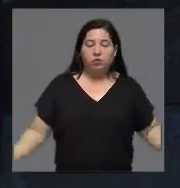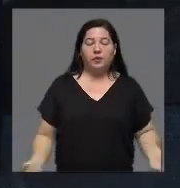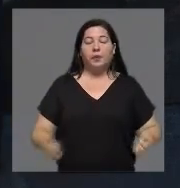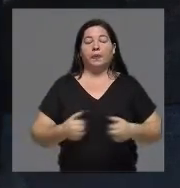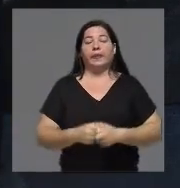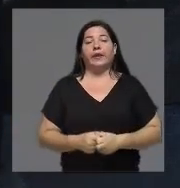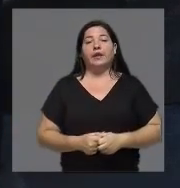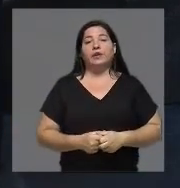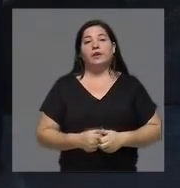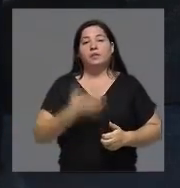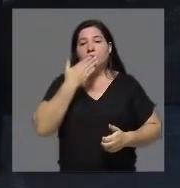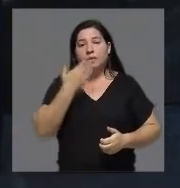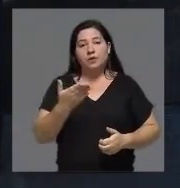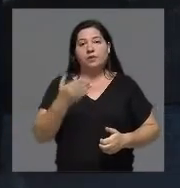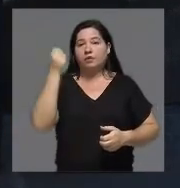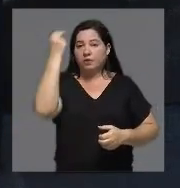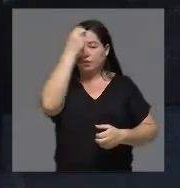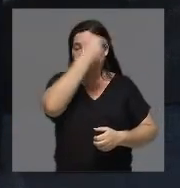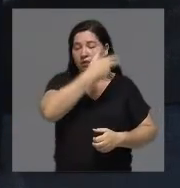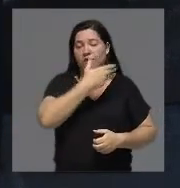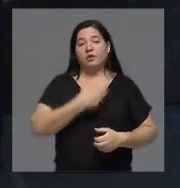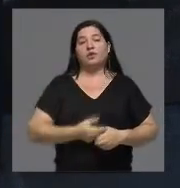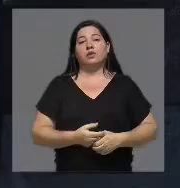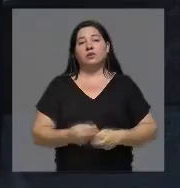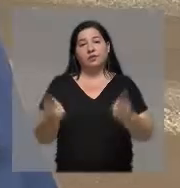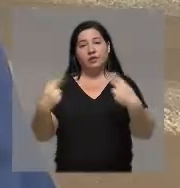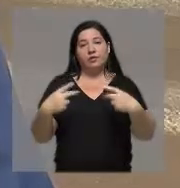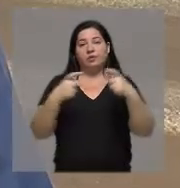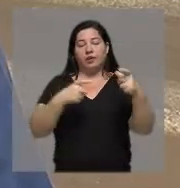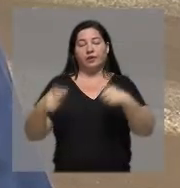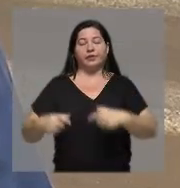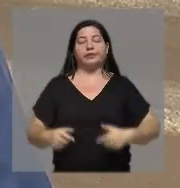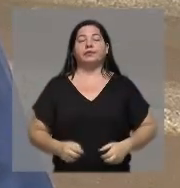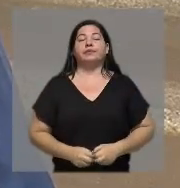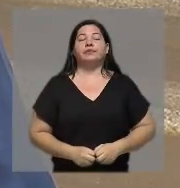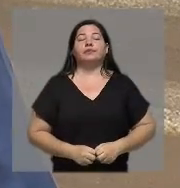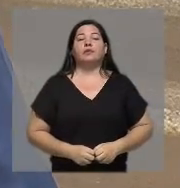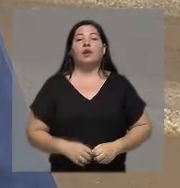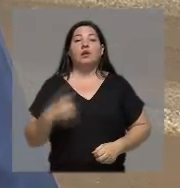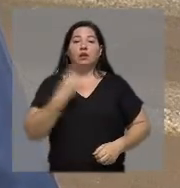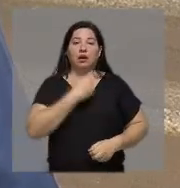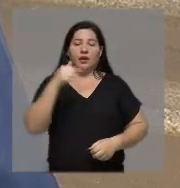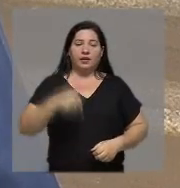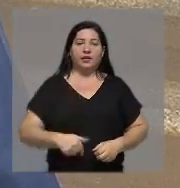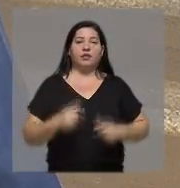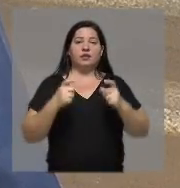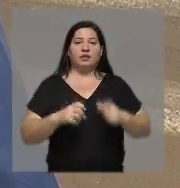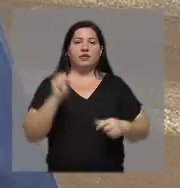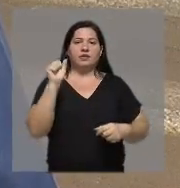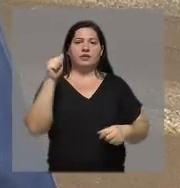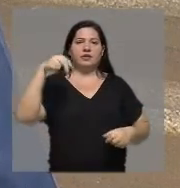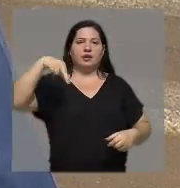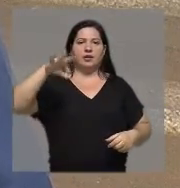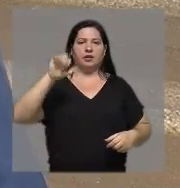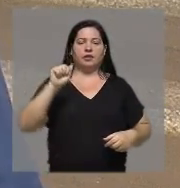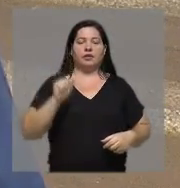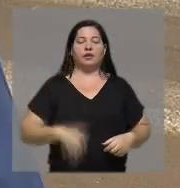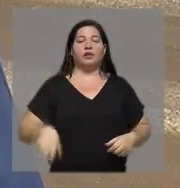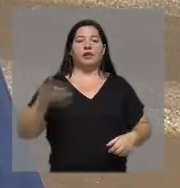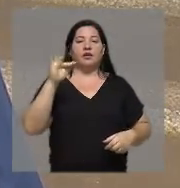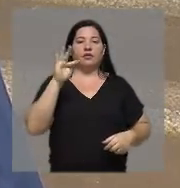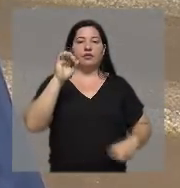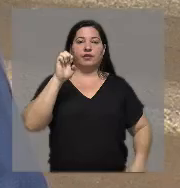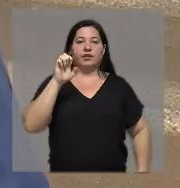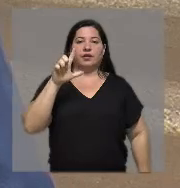públicos aí, que nos desse essa atenção para os nossos bairros. Nós estamos aqui então no Jardim Santa Felicidade, aqui compreende Santa Felicidade 1,